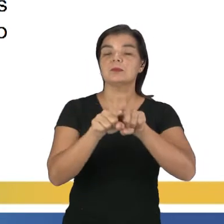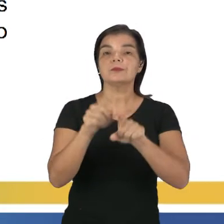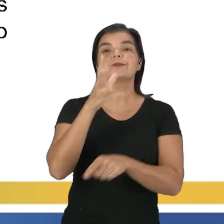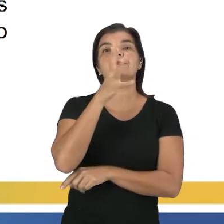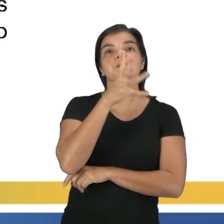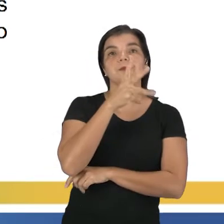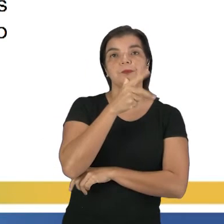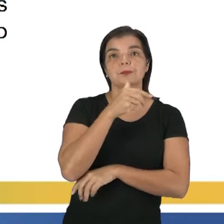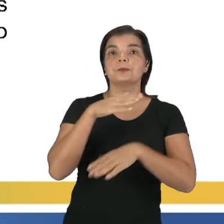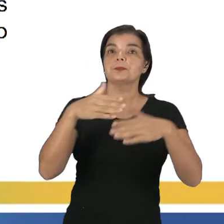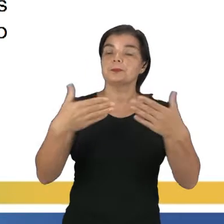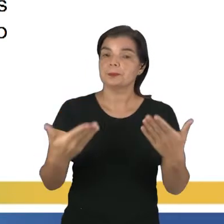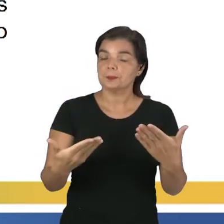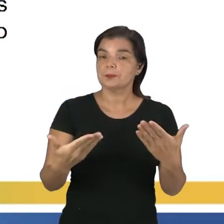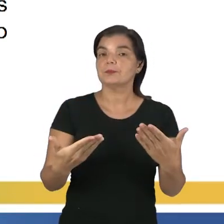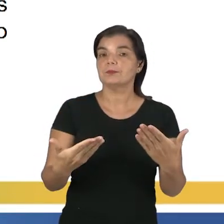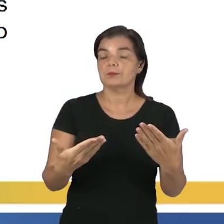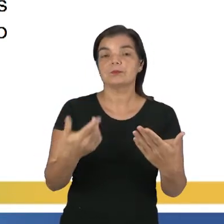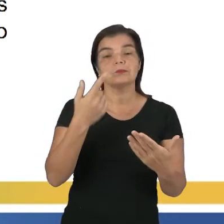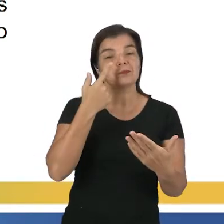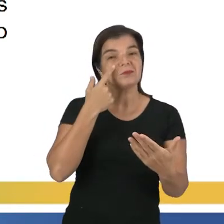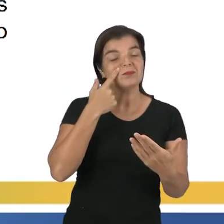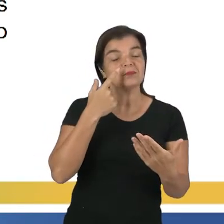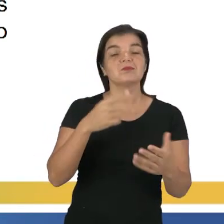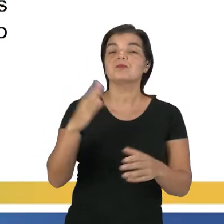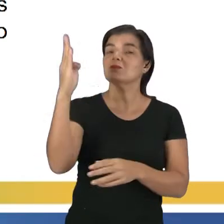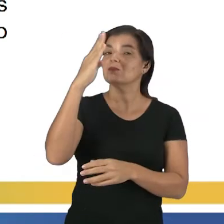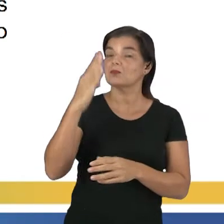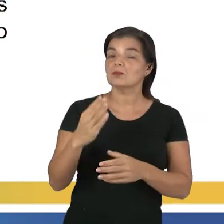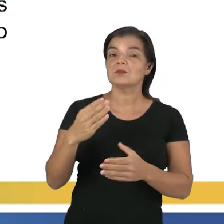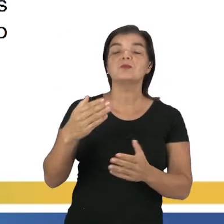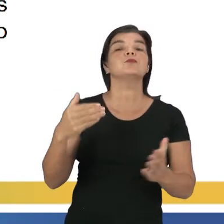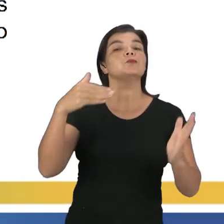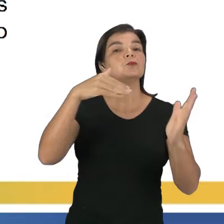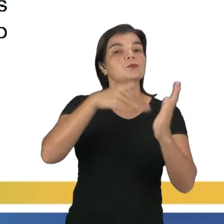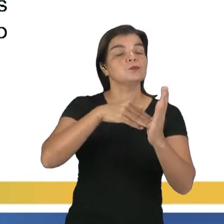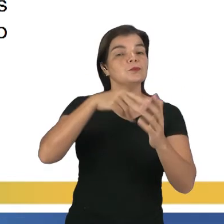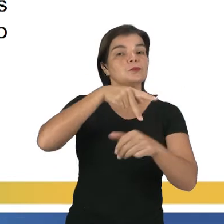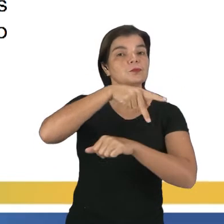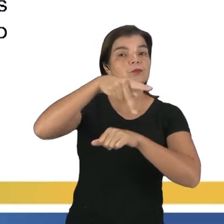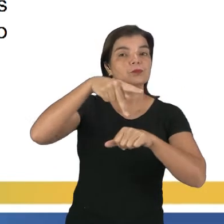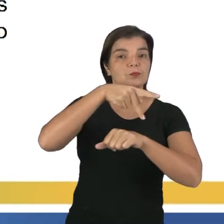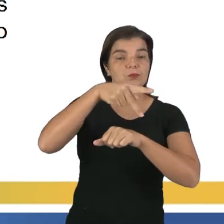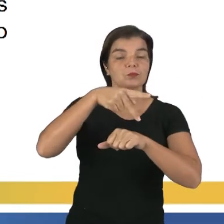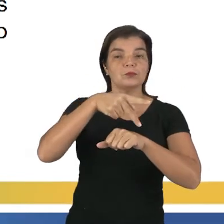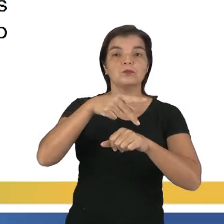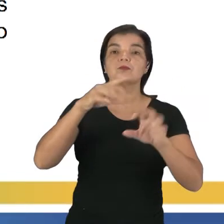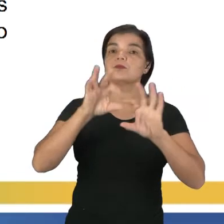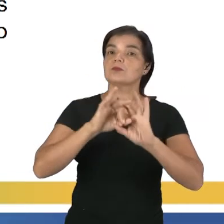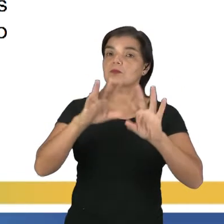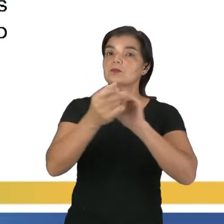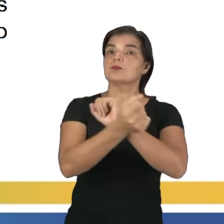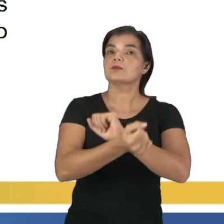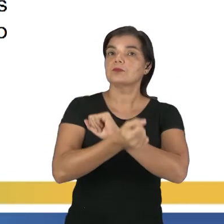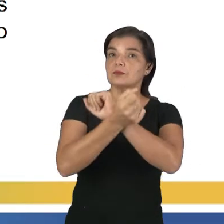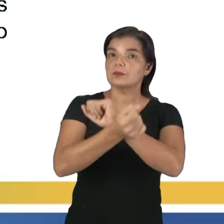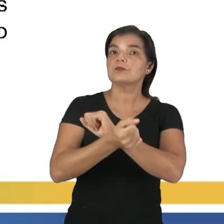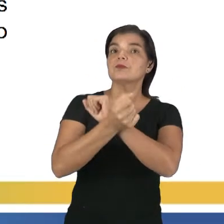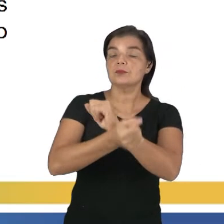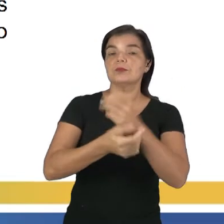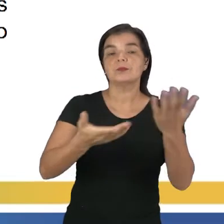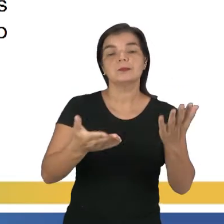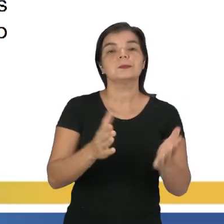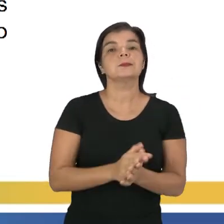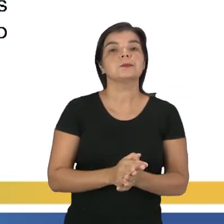indústria também foram tardios. Então, o Brasil foi um dos últimos países a abolir o processo de escravidão, de